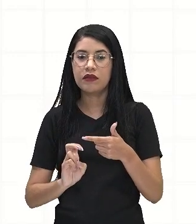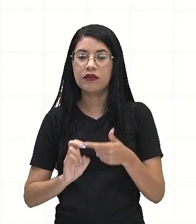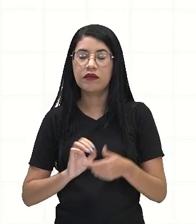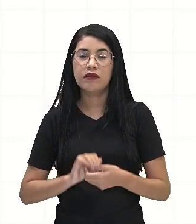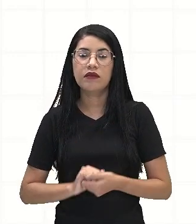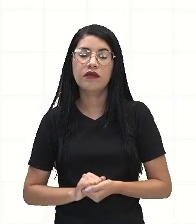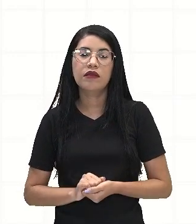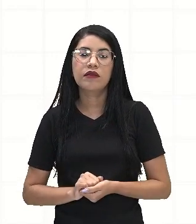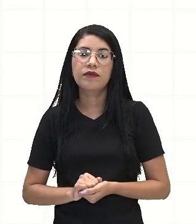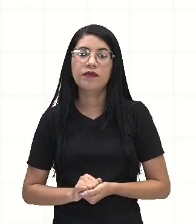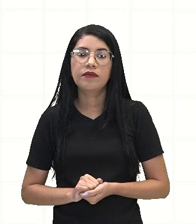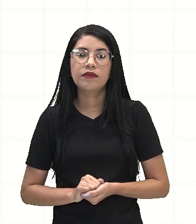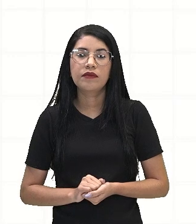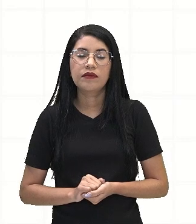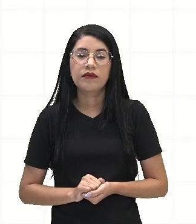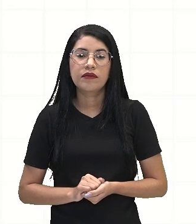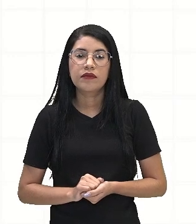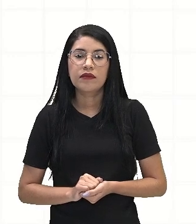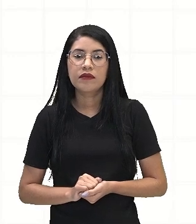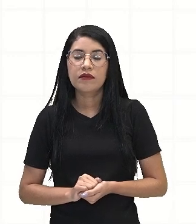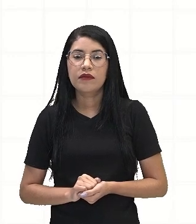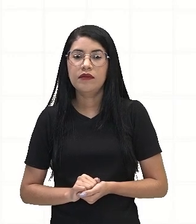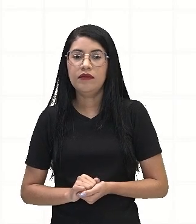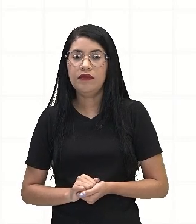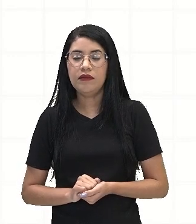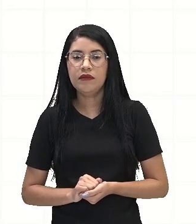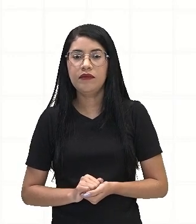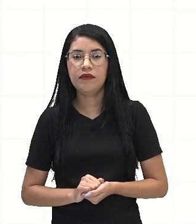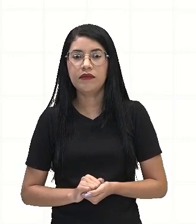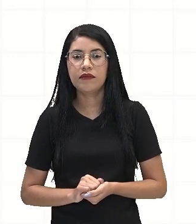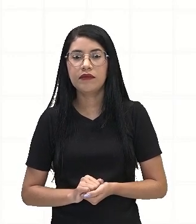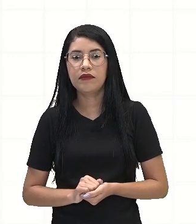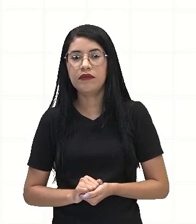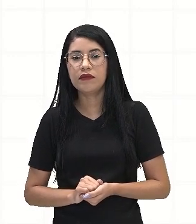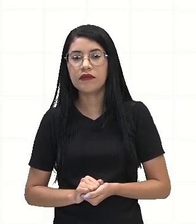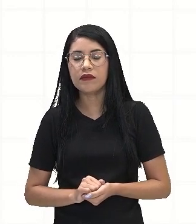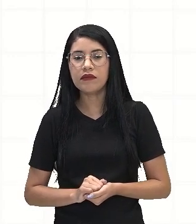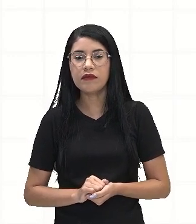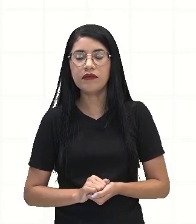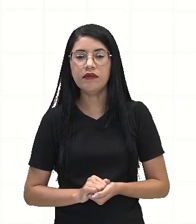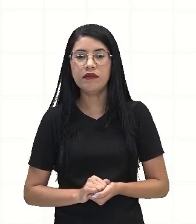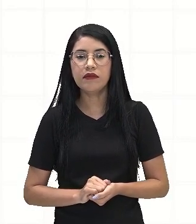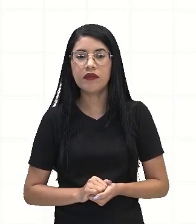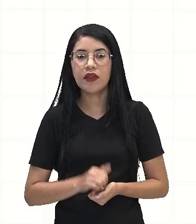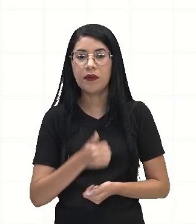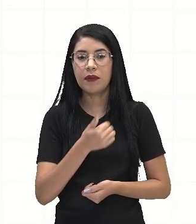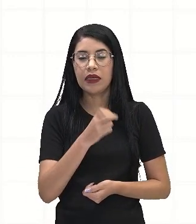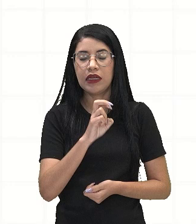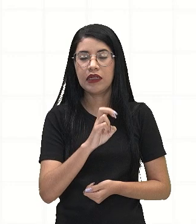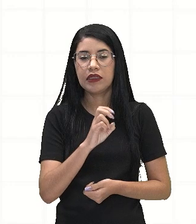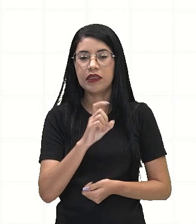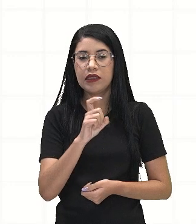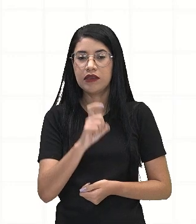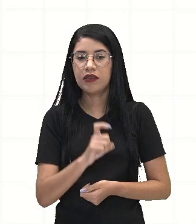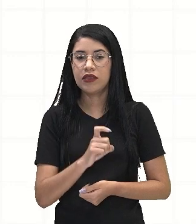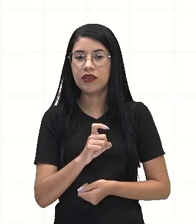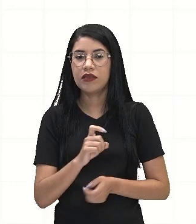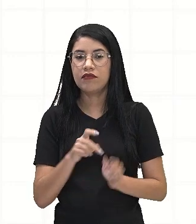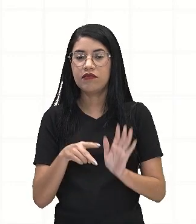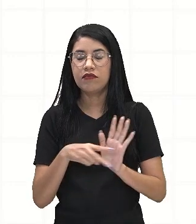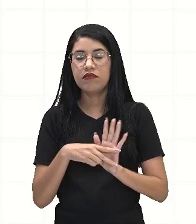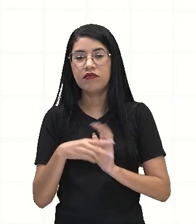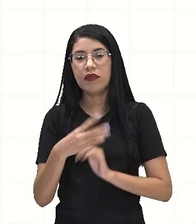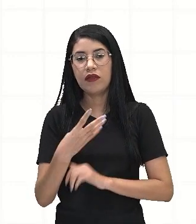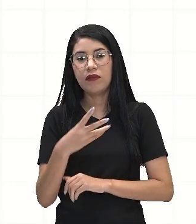está multiplicando ele, né? É como se eu tivesse isso aqui, ó, 15x, vou só inverter os lados para visualizar